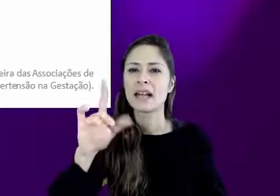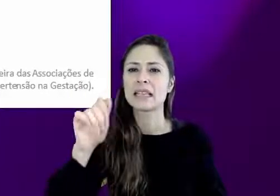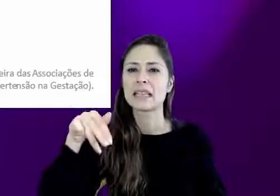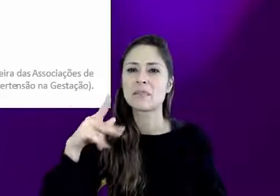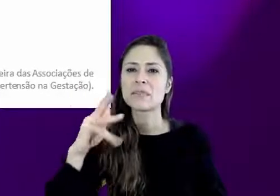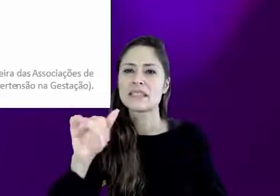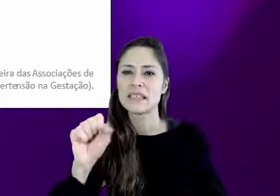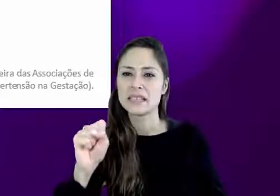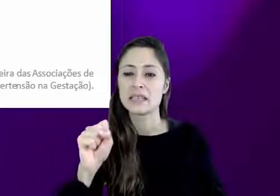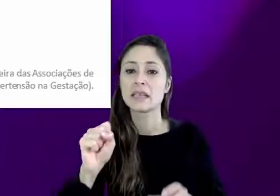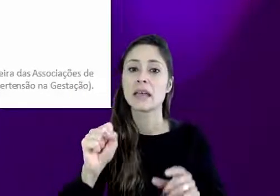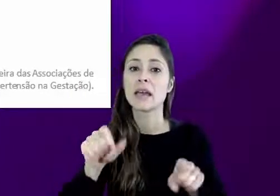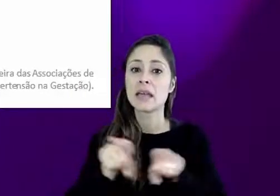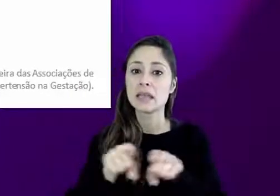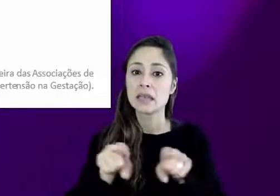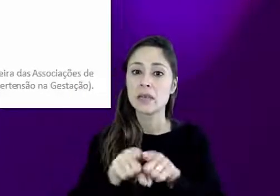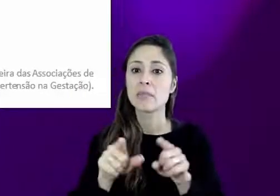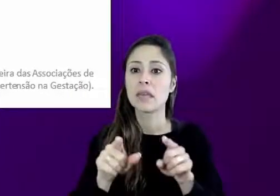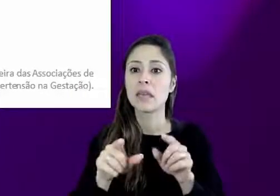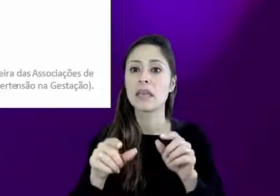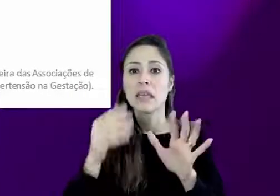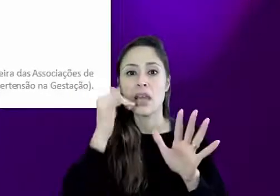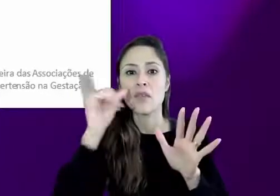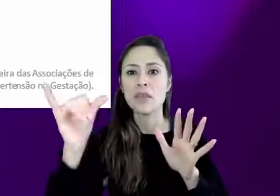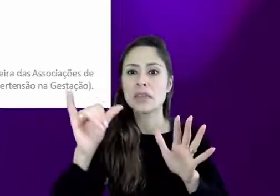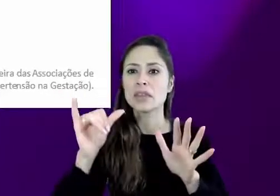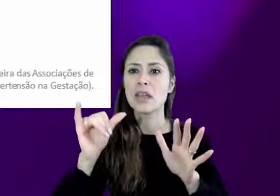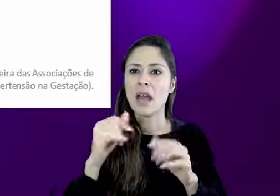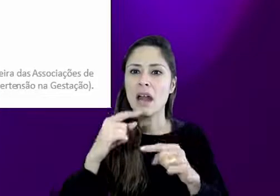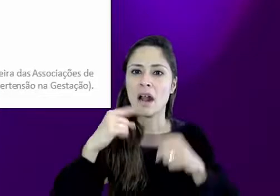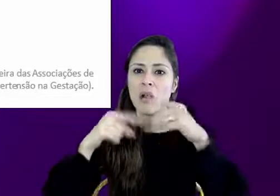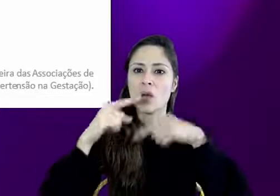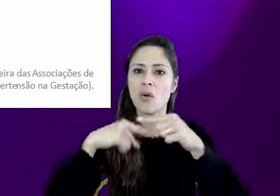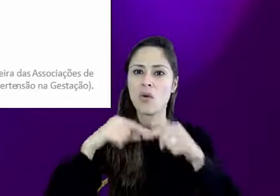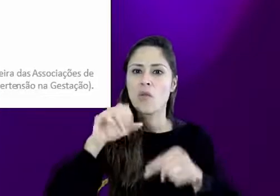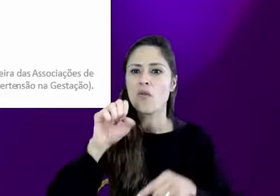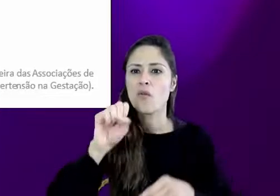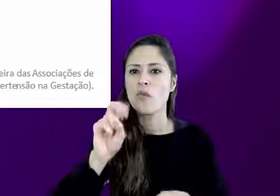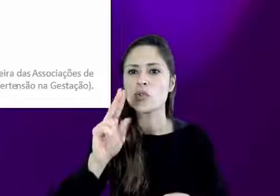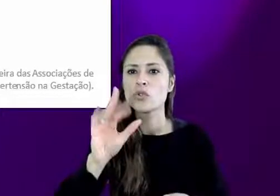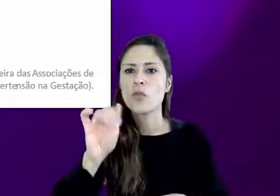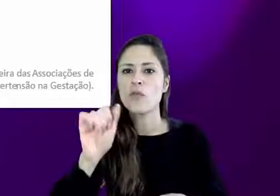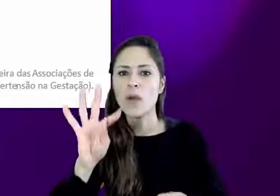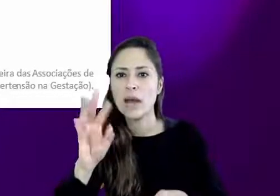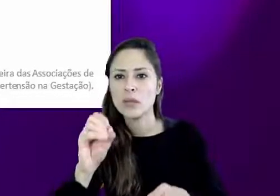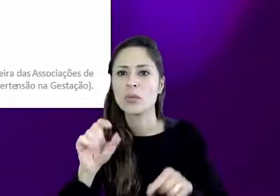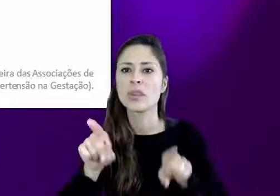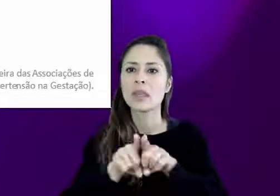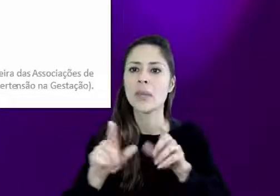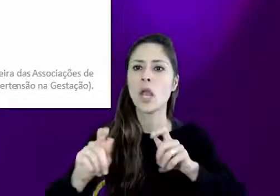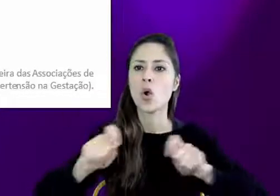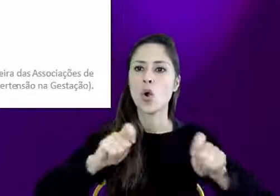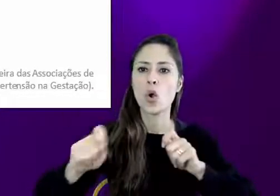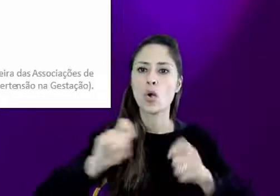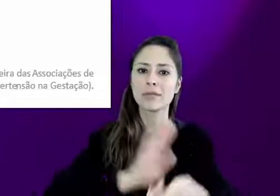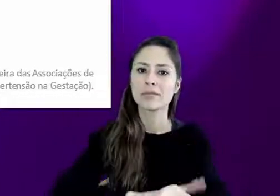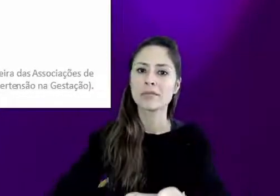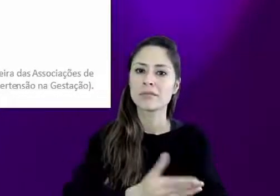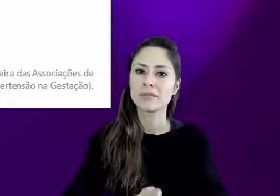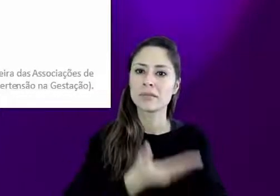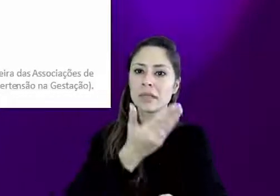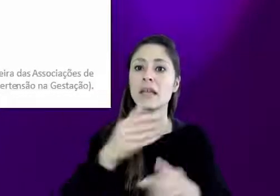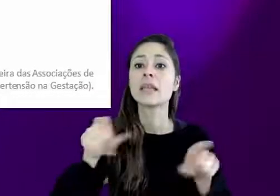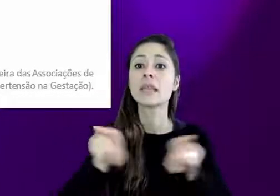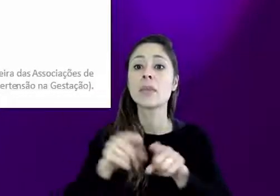sobre a prevenção de convulsões de sulfato de magnésio, controle da crise hipertensiva, identificar o melhor momento do